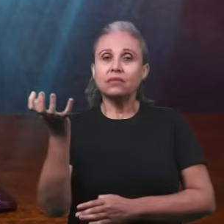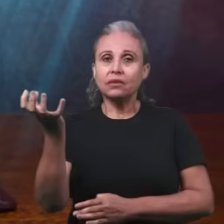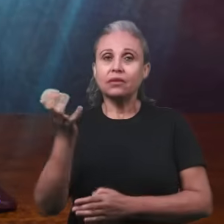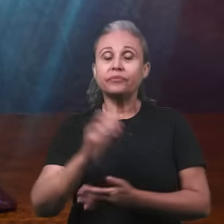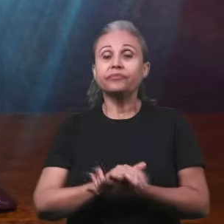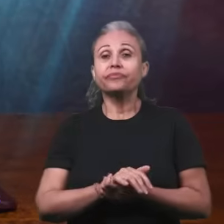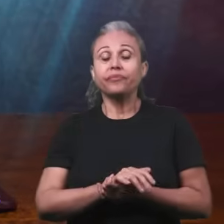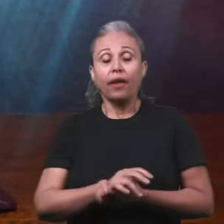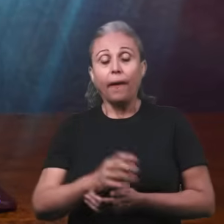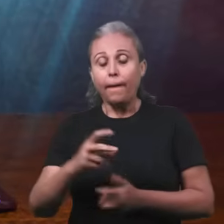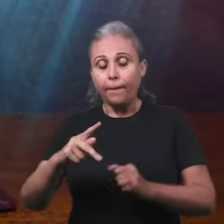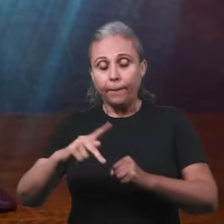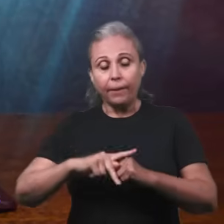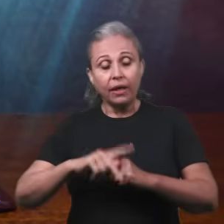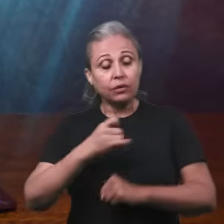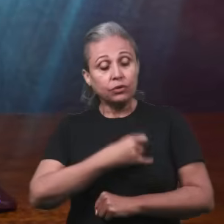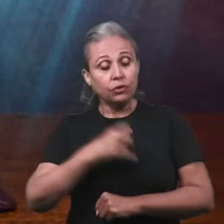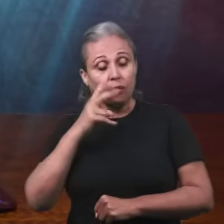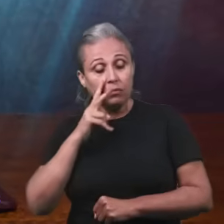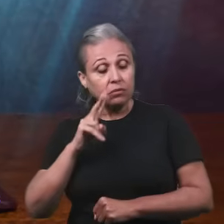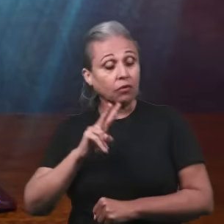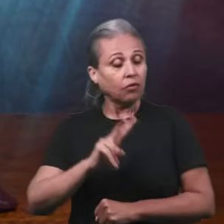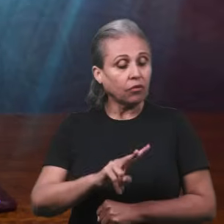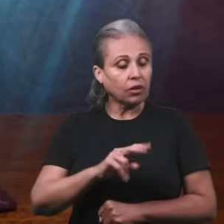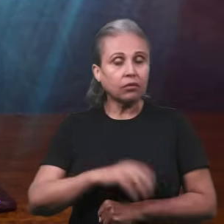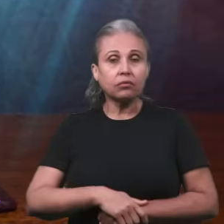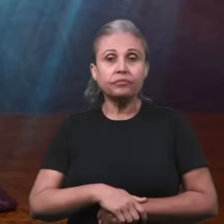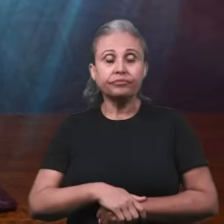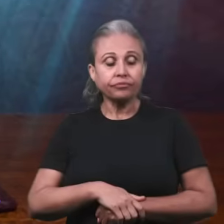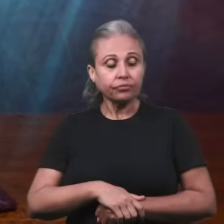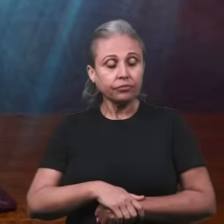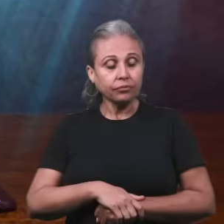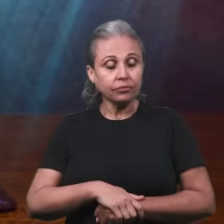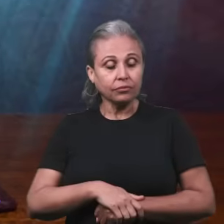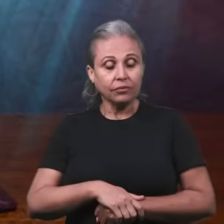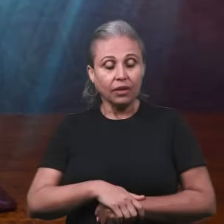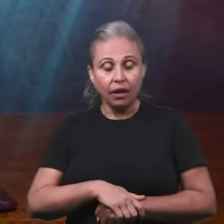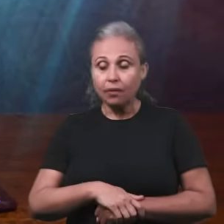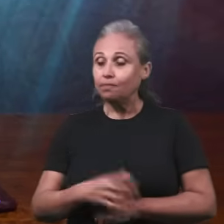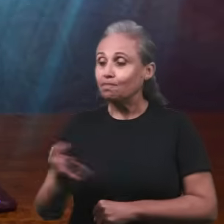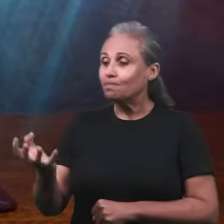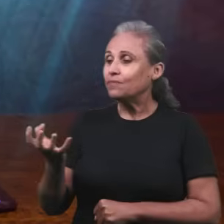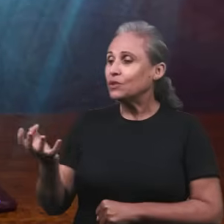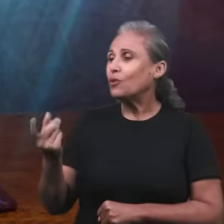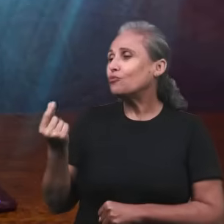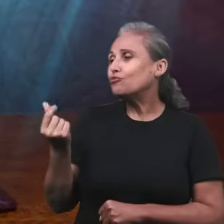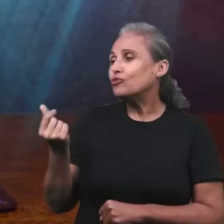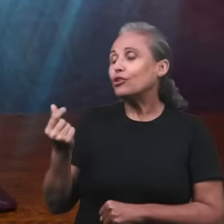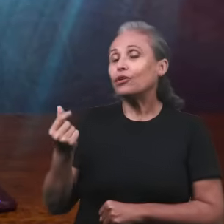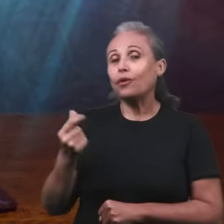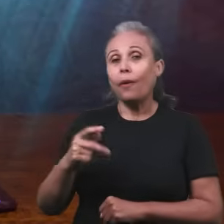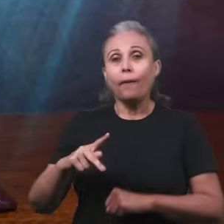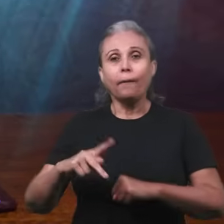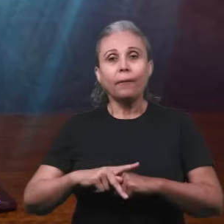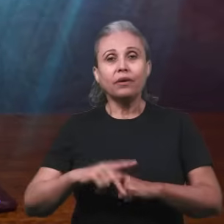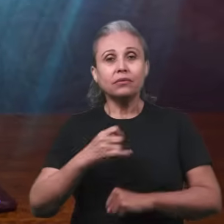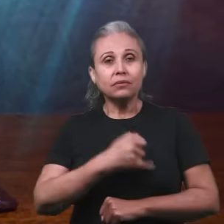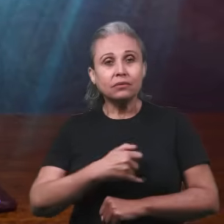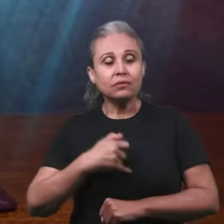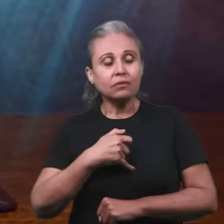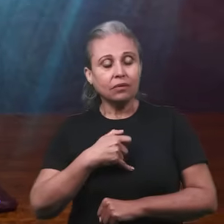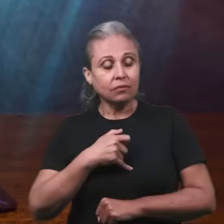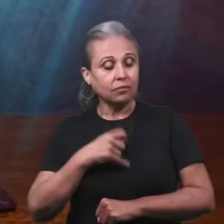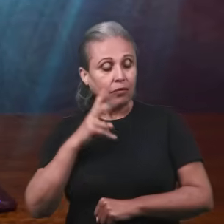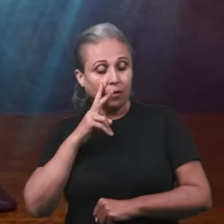O qual, vendo Pedro e João, que iam entrando no templo, pediu que lhe dessem uma esmola. E Pedro e João, fitando os olhos nele,